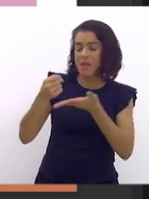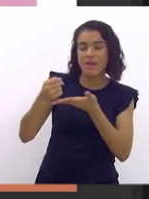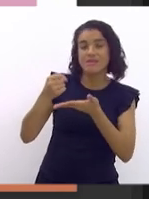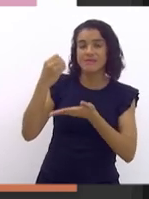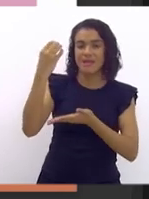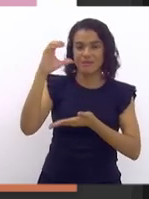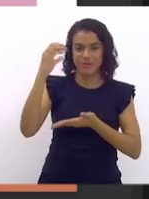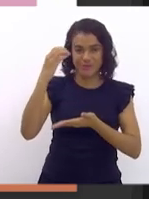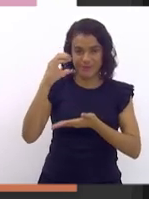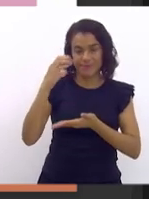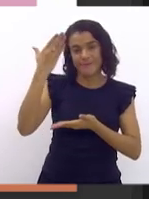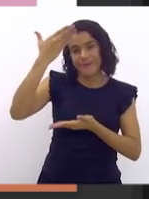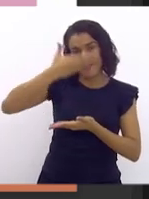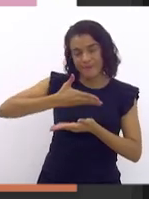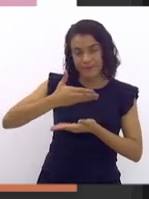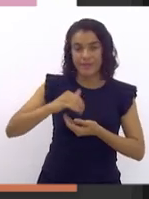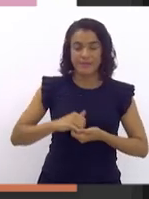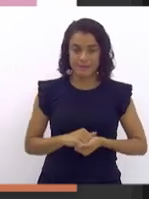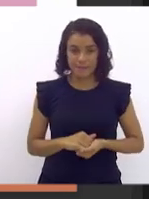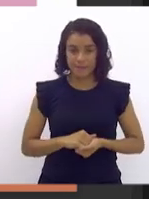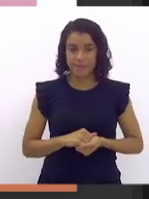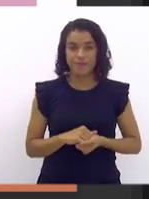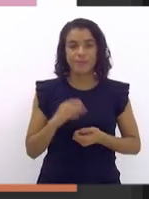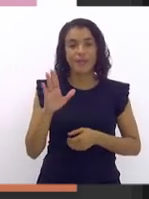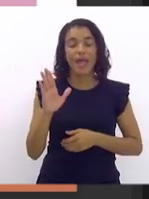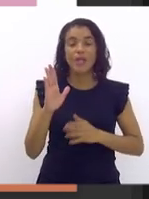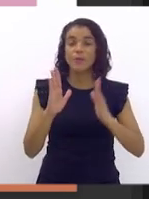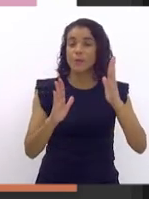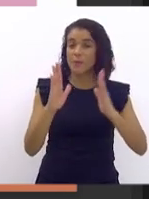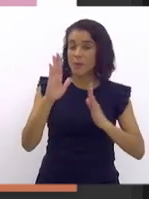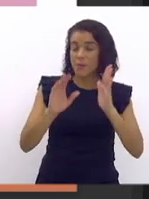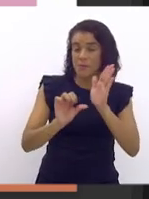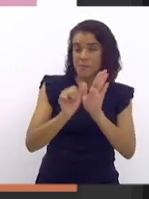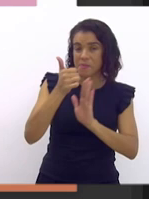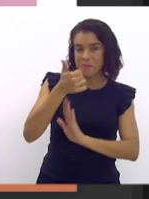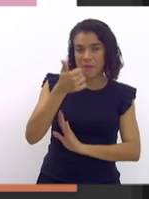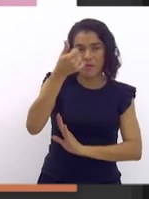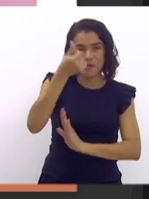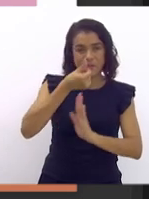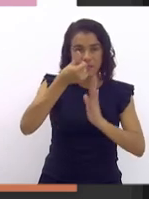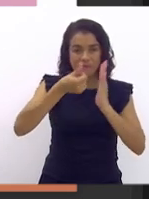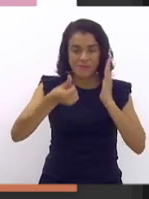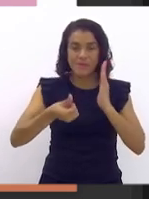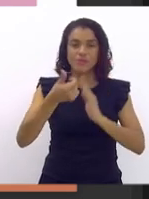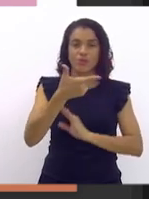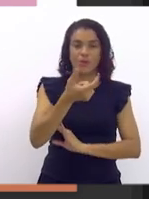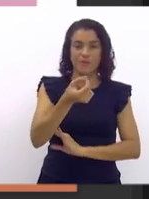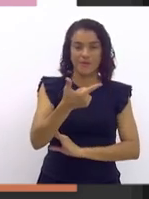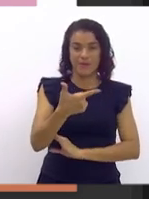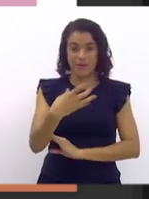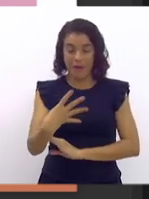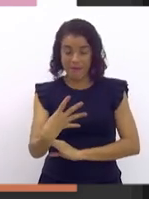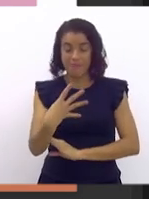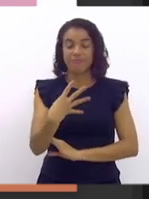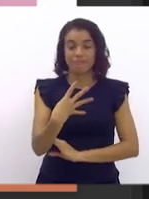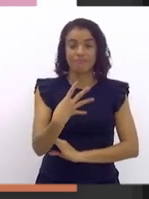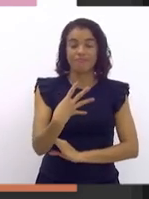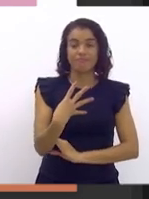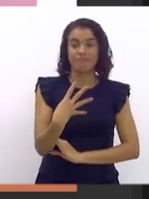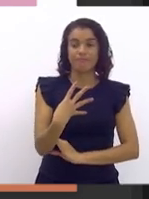evidências. Previsão de lançamento dessa campanha é no primeiro semestre de 2024, em relação àquilo que puder